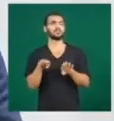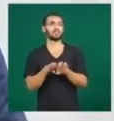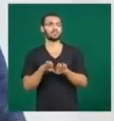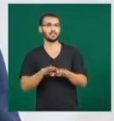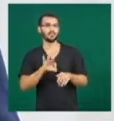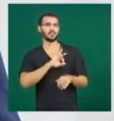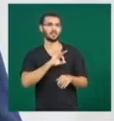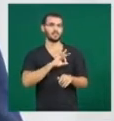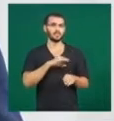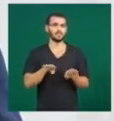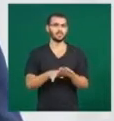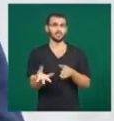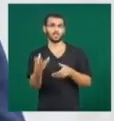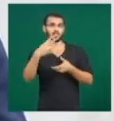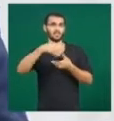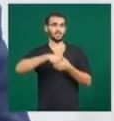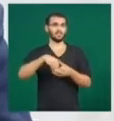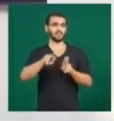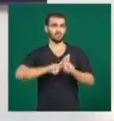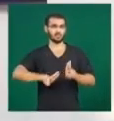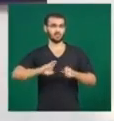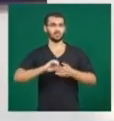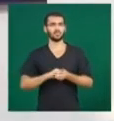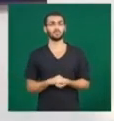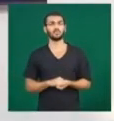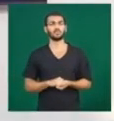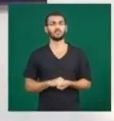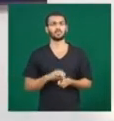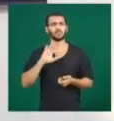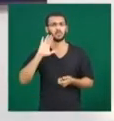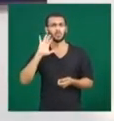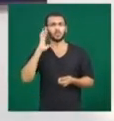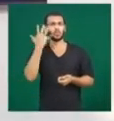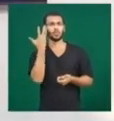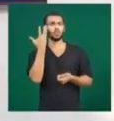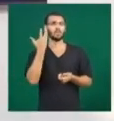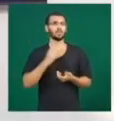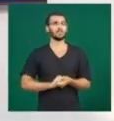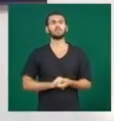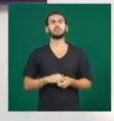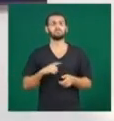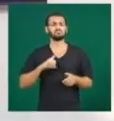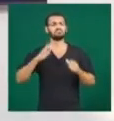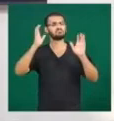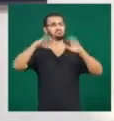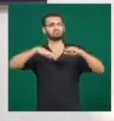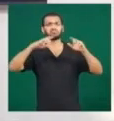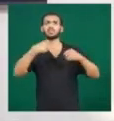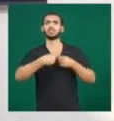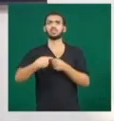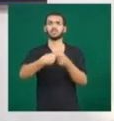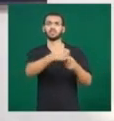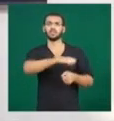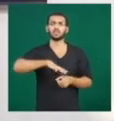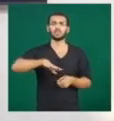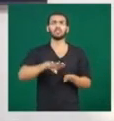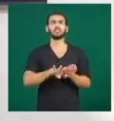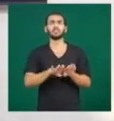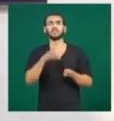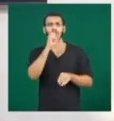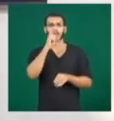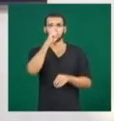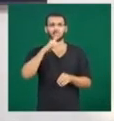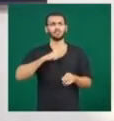que hoje atuam dentro dos campi da universidade. Mudança no clima. Já choveu em algumas cidades da região e o fim de semana promete